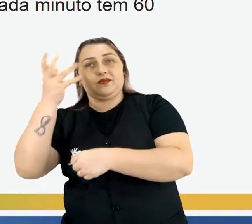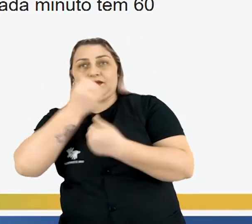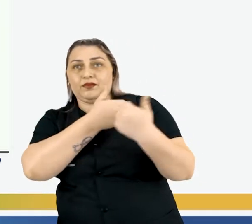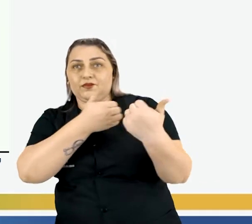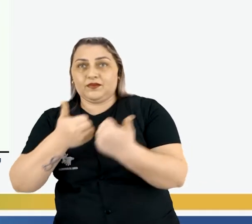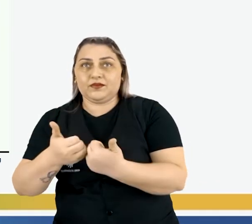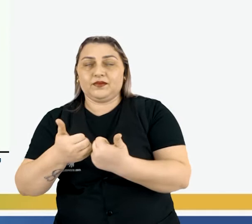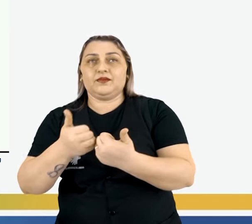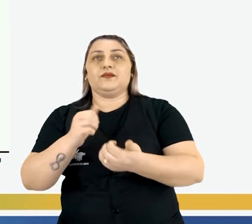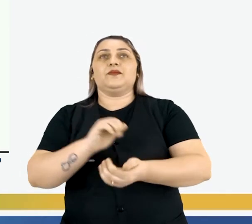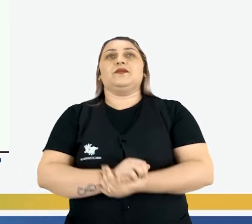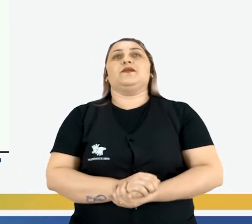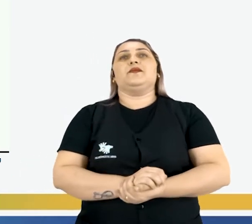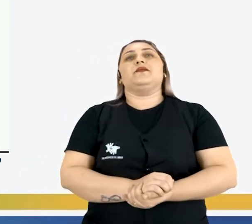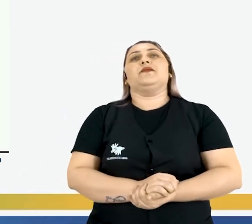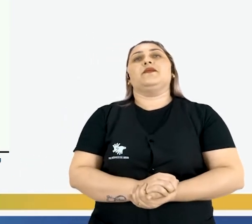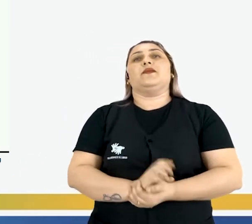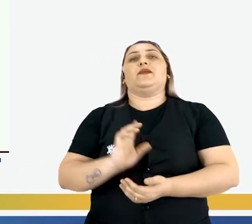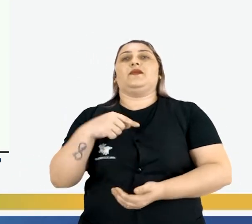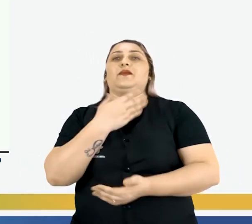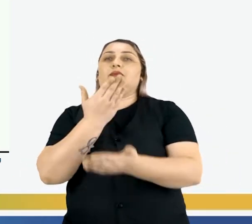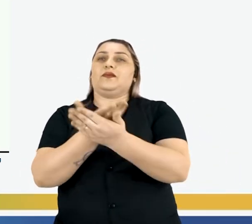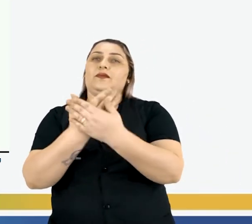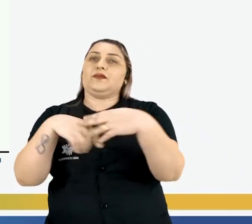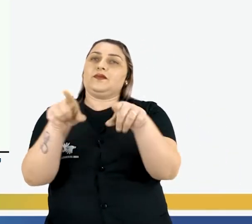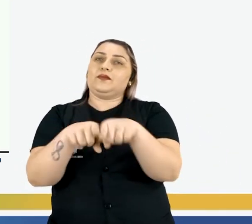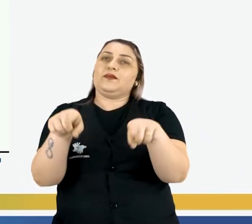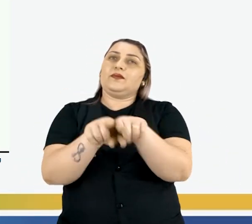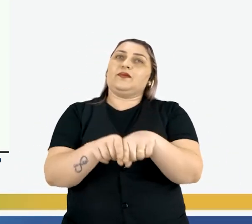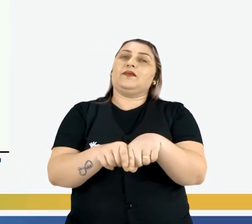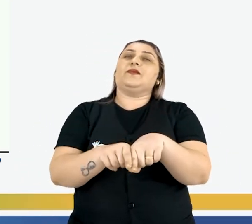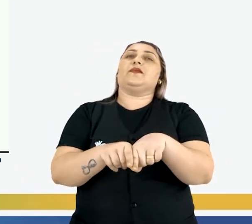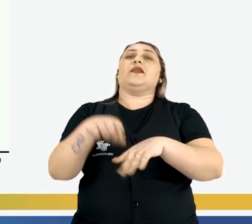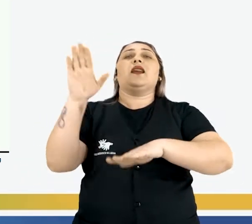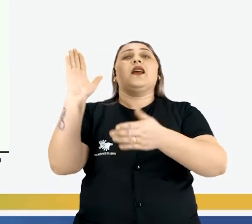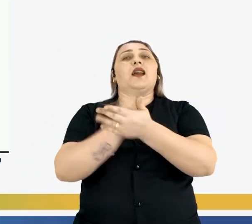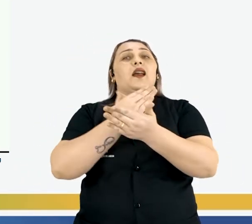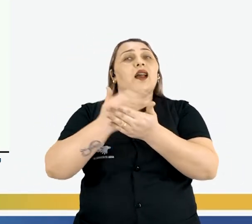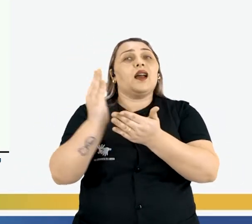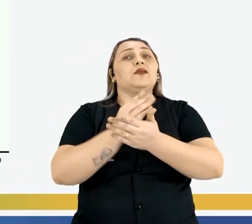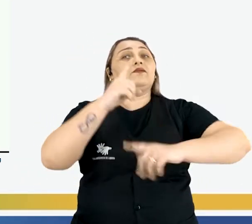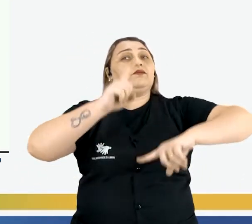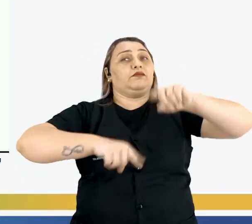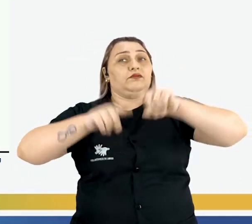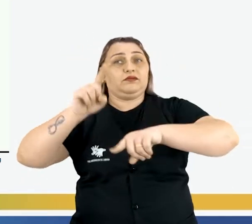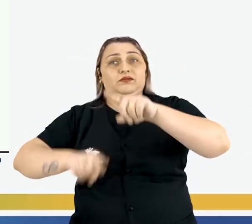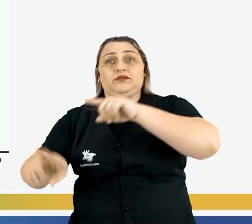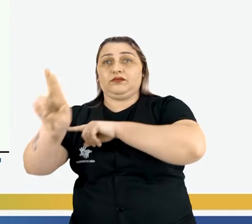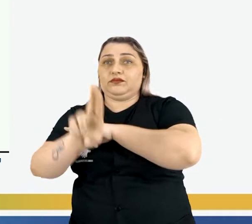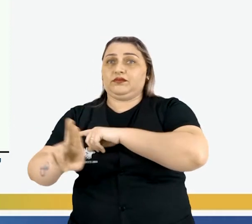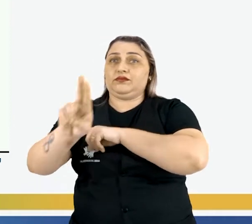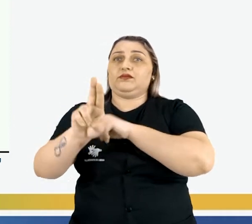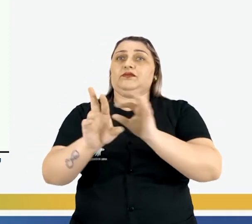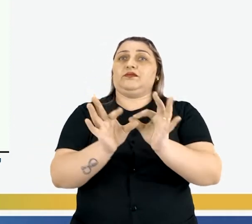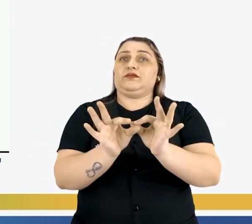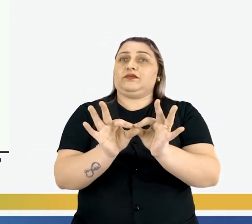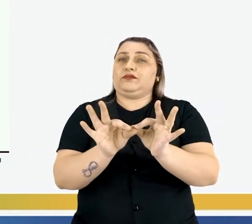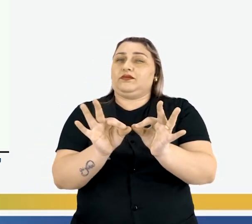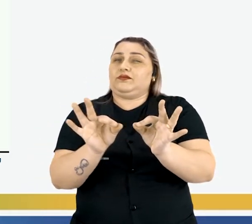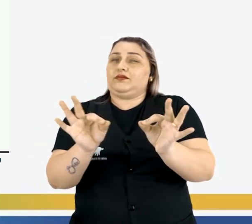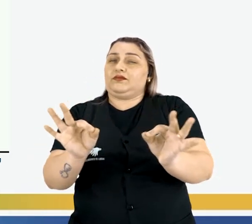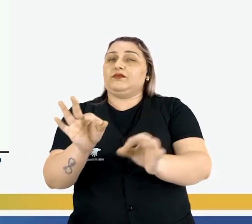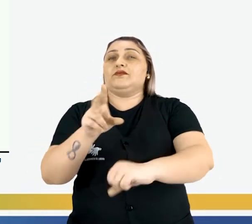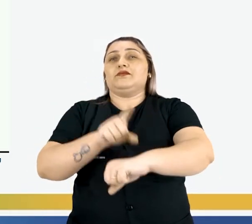bom? E nós estudamos também sobre alguns instrumentos utilizados para medir o tempo.